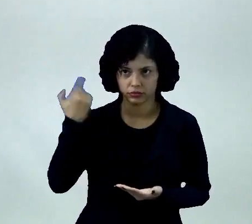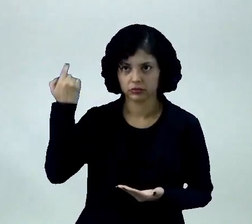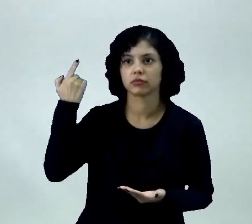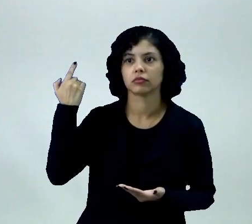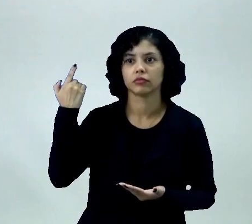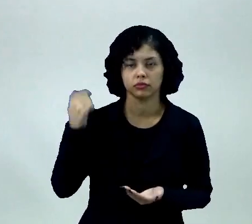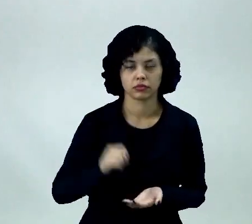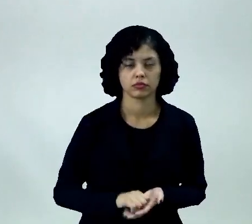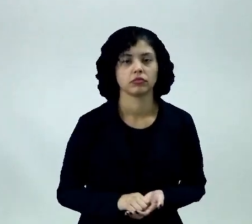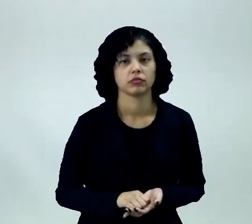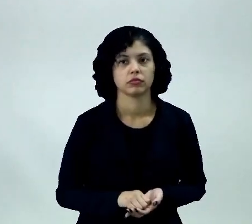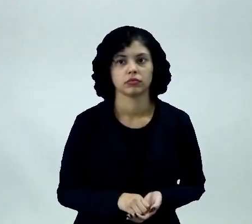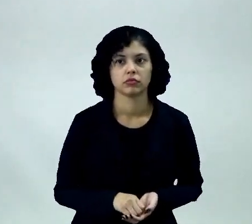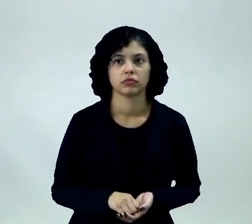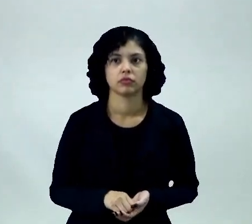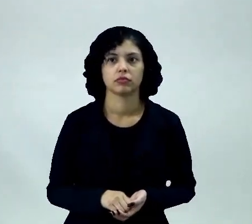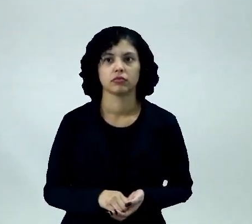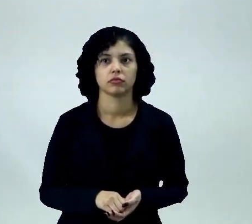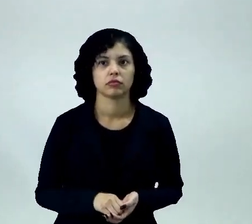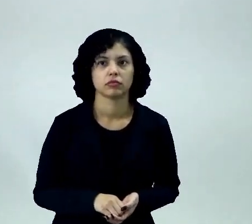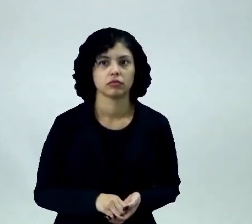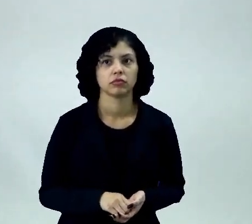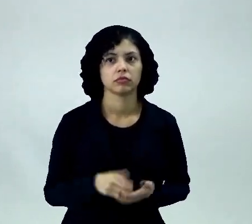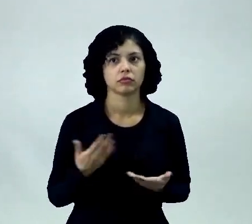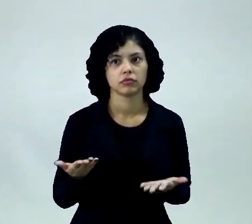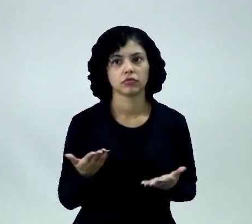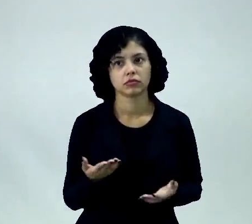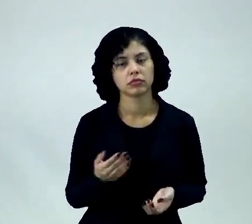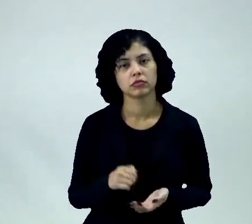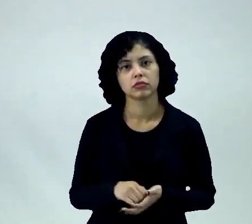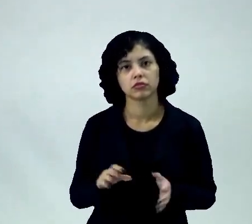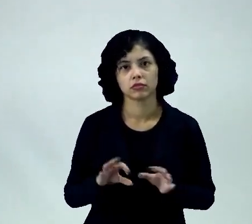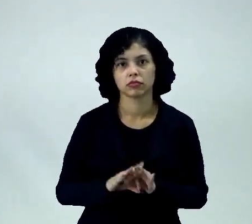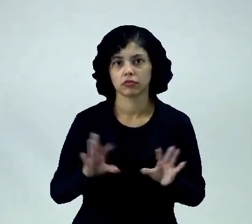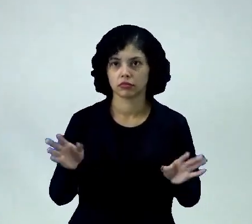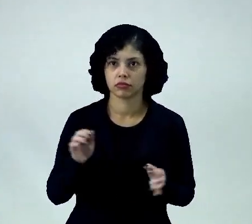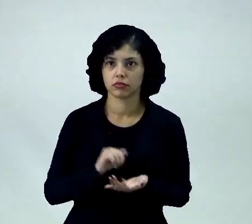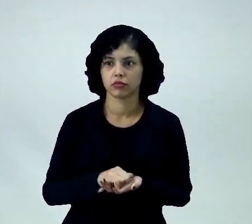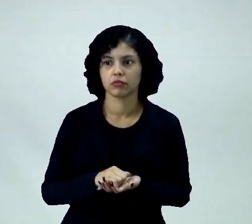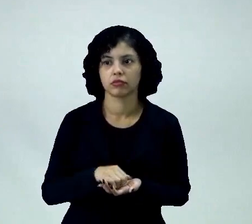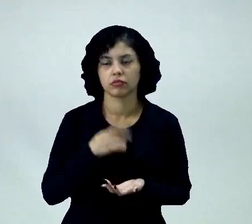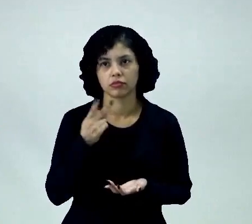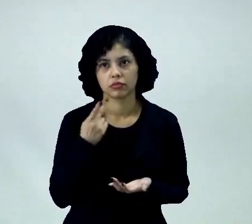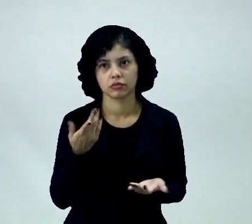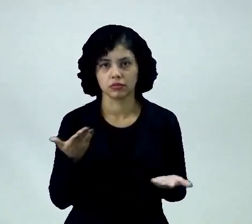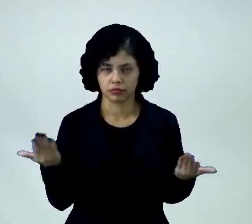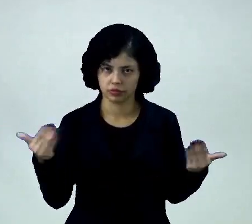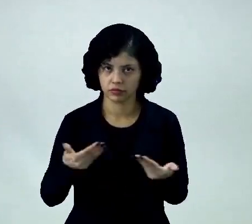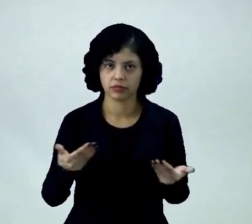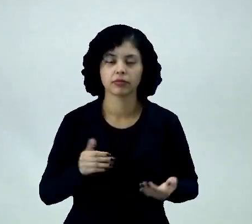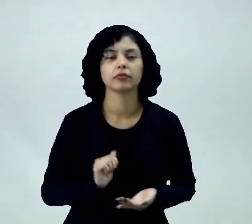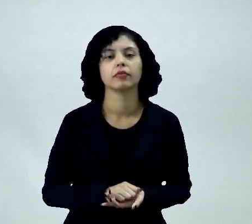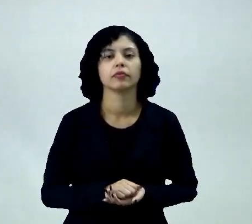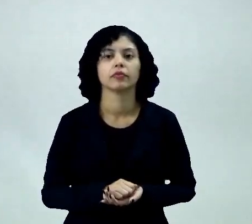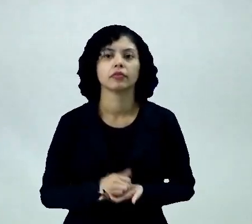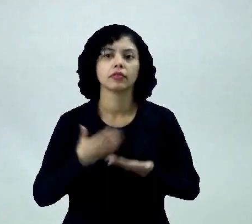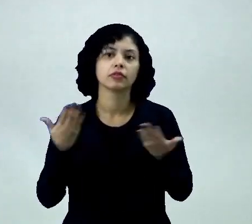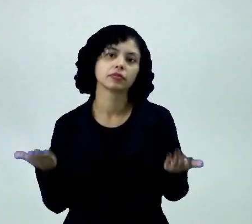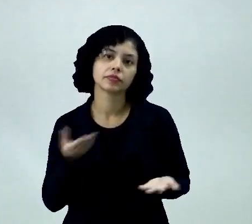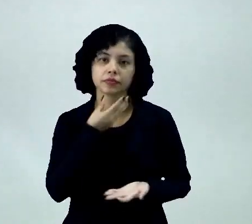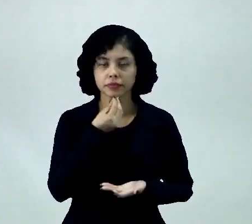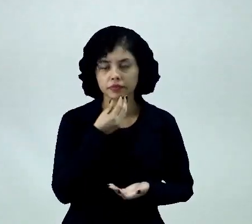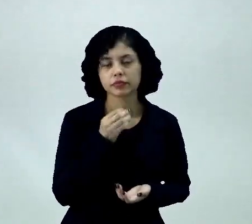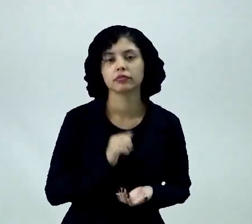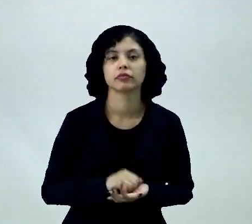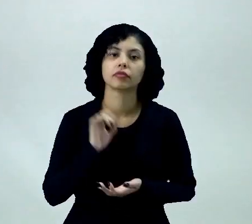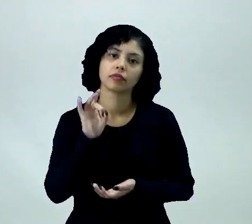se suicida lá junto com a sua companheira Eva Braun, né, há discordâncias, né, mas enfim, a gente não vai discutir isso aqui. Então,